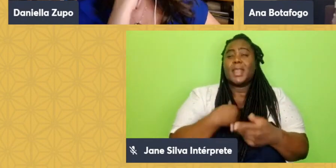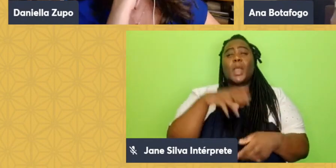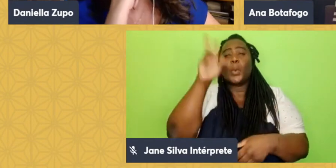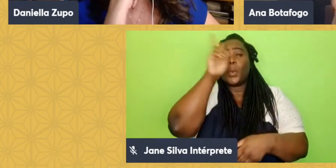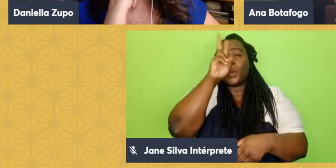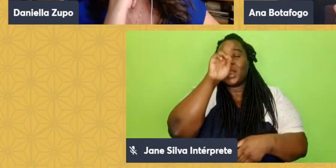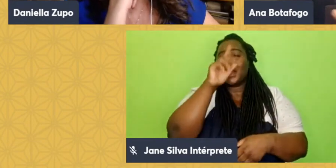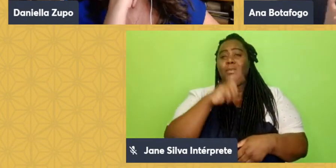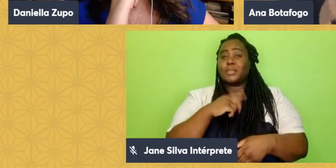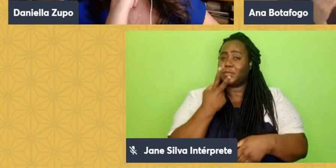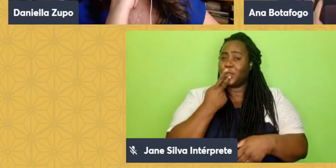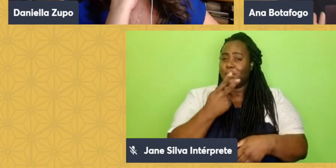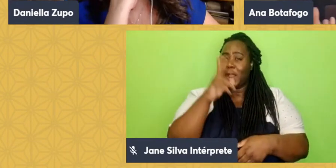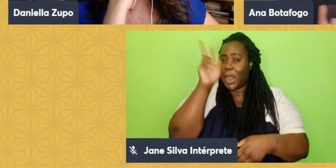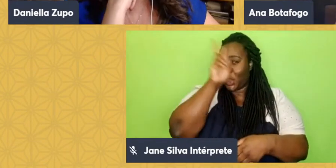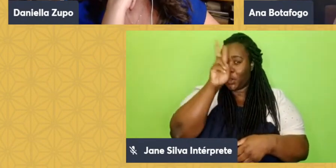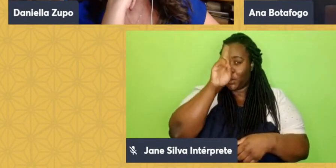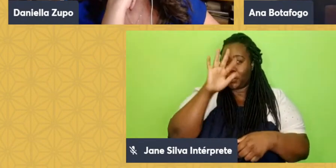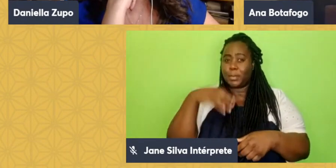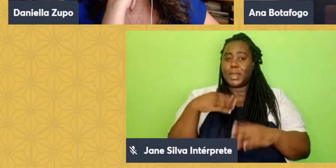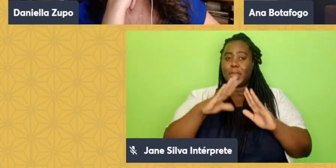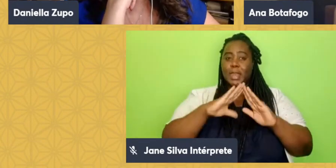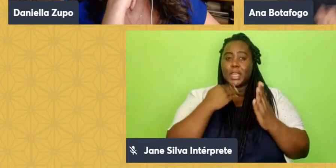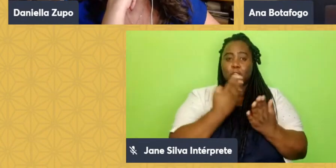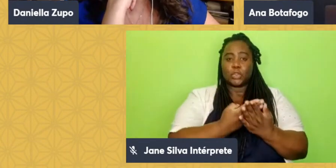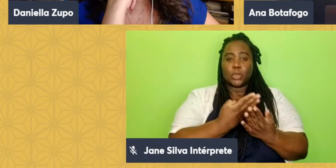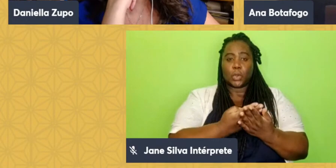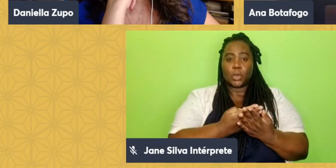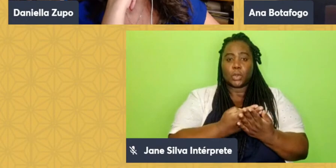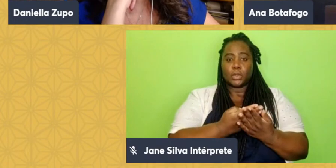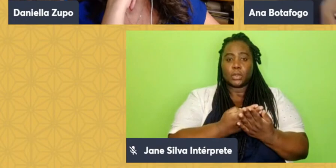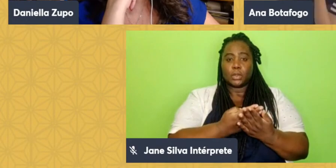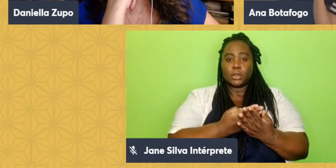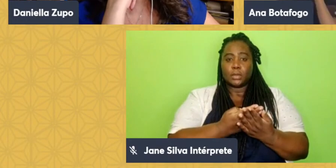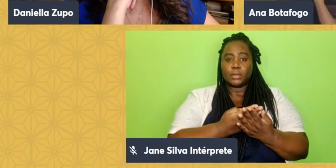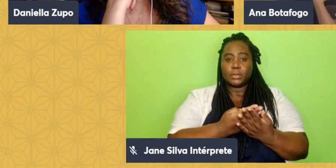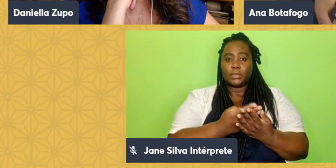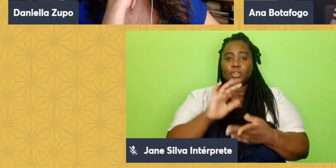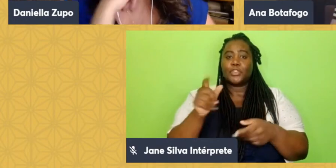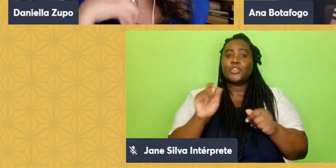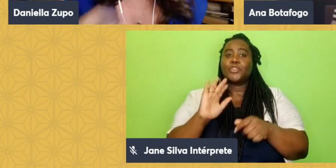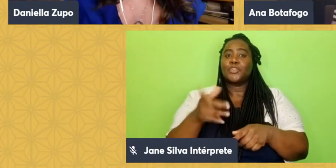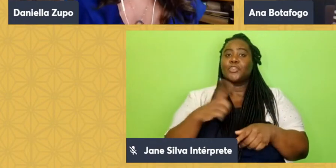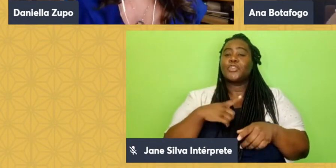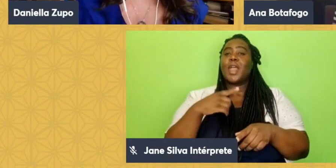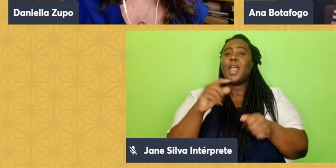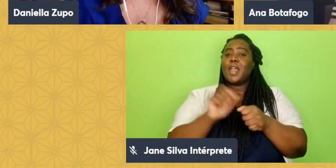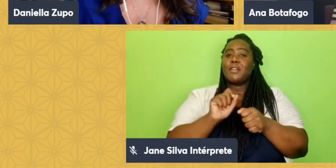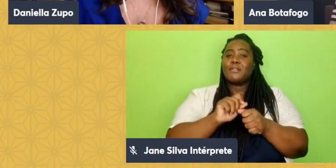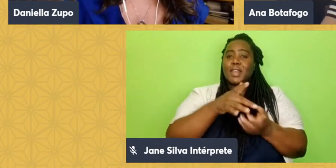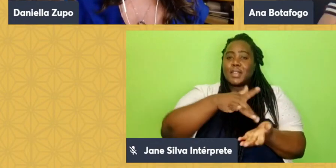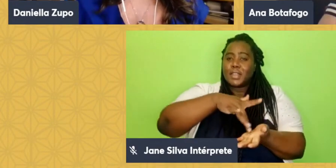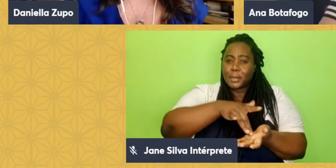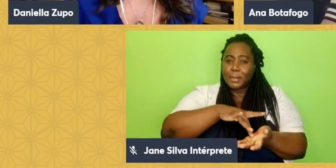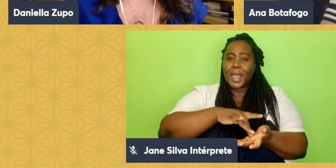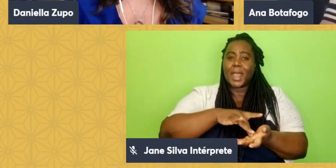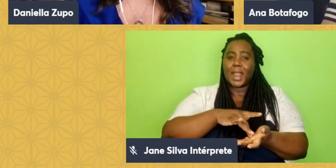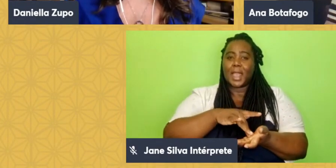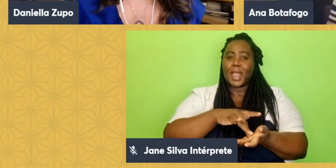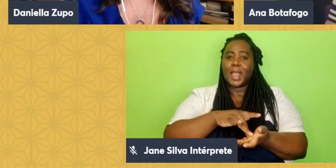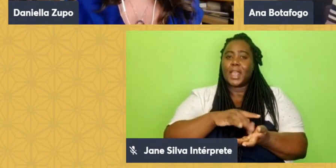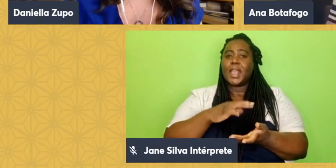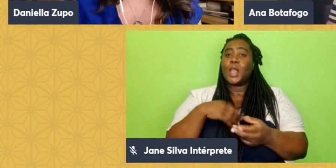lembro que tinha eu vou contar aqui uma história no colégio porque eu já fazia ballet eu já tinha uma postura assim de bailarina eu